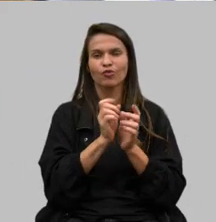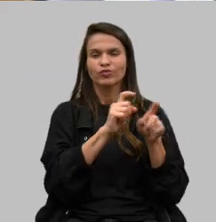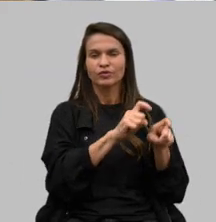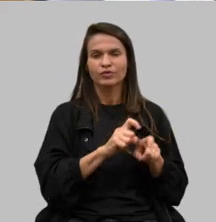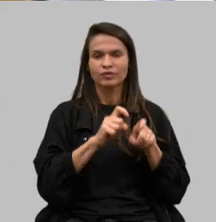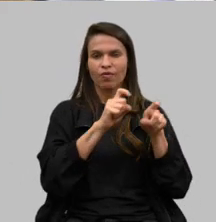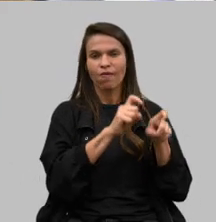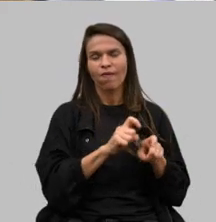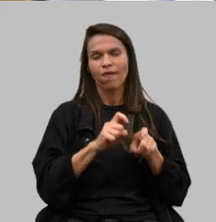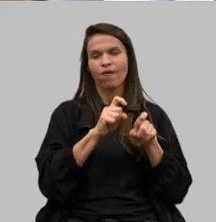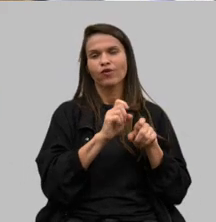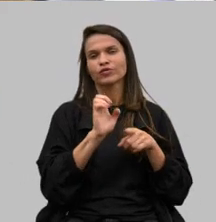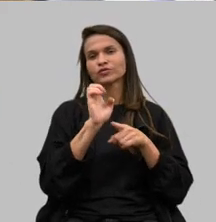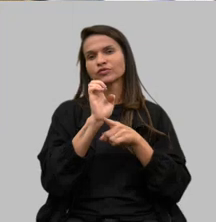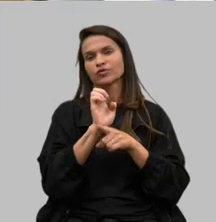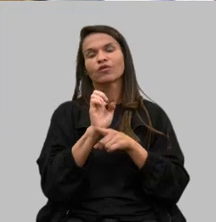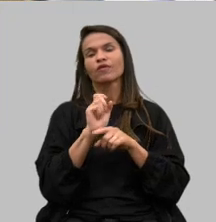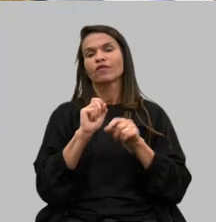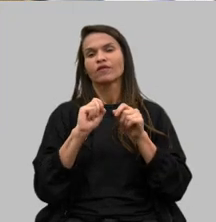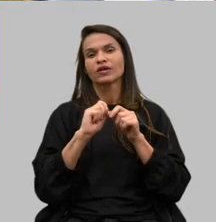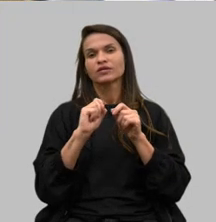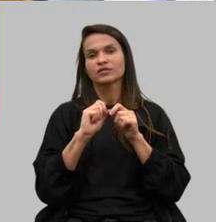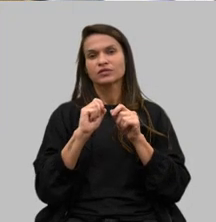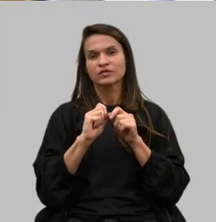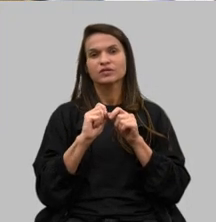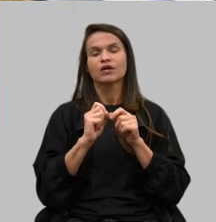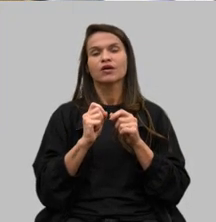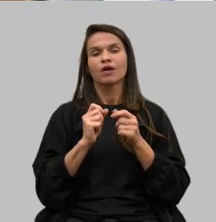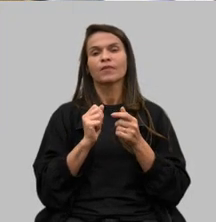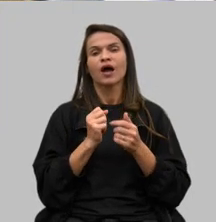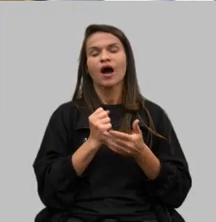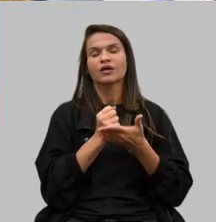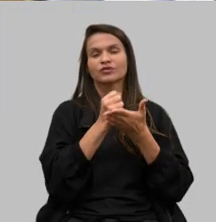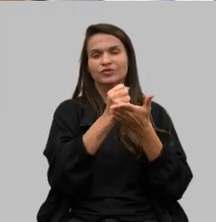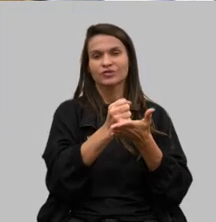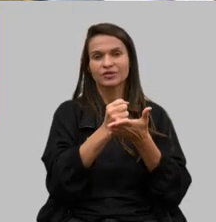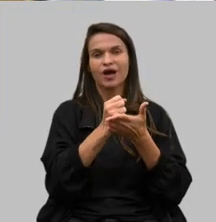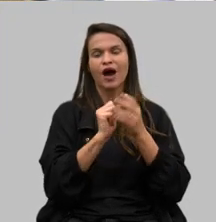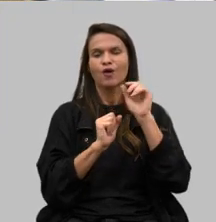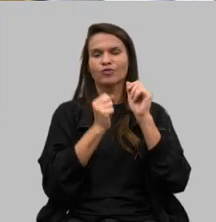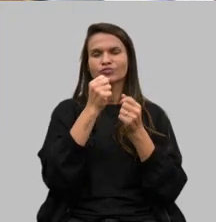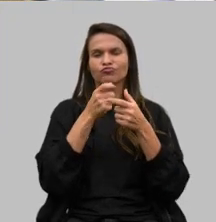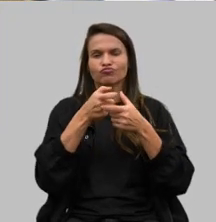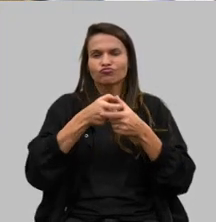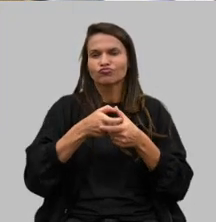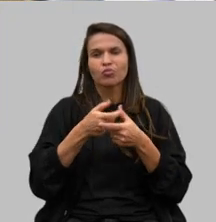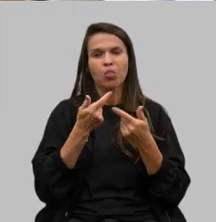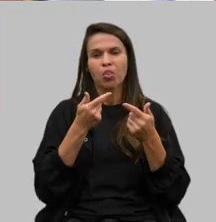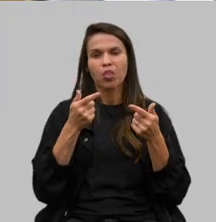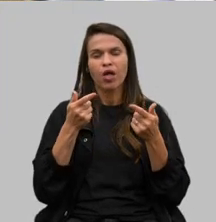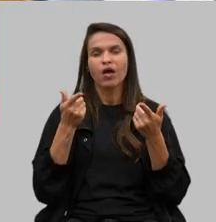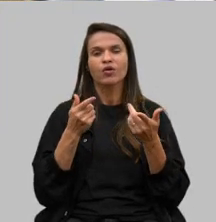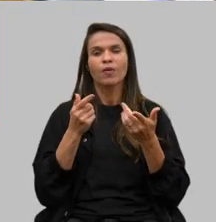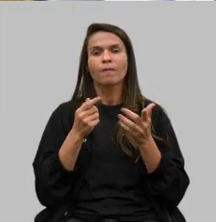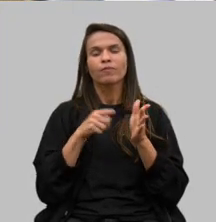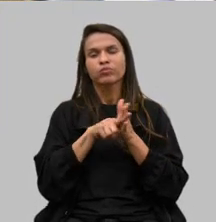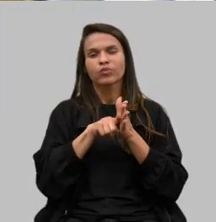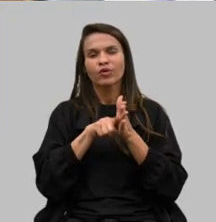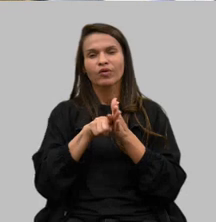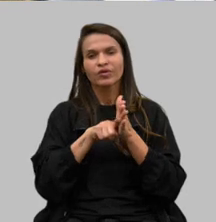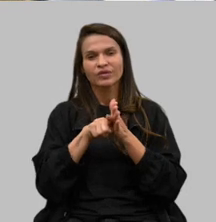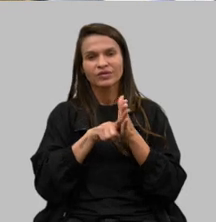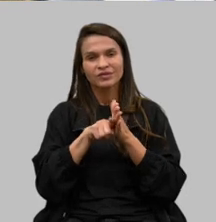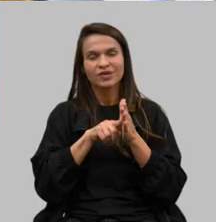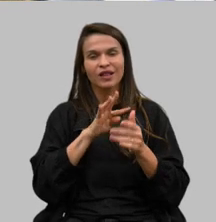nosso estado que fazer para ajudar o pequeno Industrial né que muitas vezes também não tem acesso a uma Assessoria Técnica que a Vale tem que outras